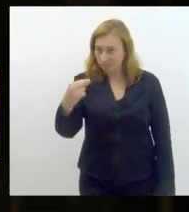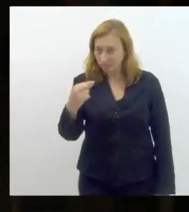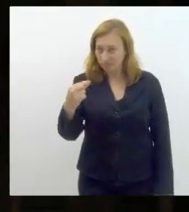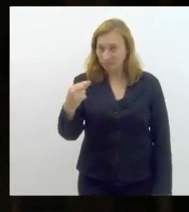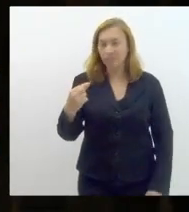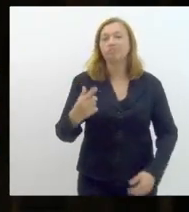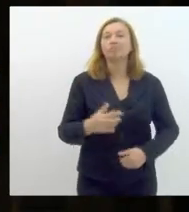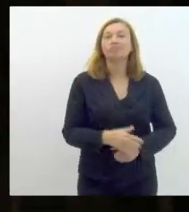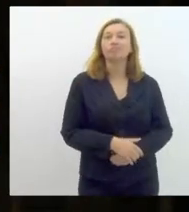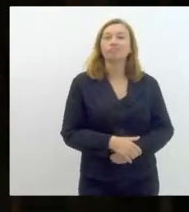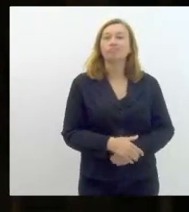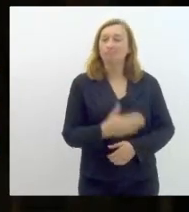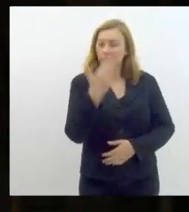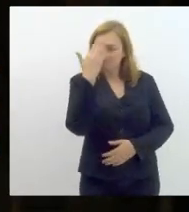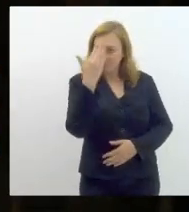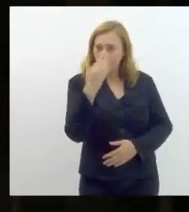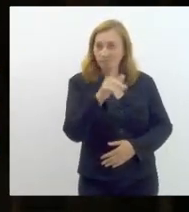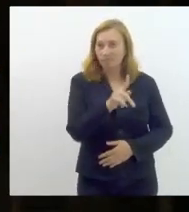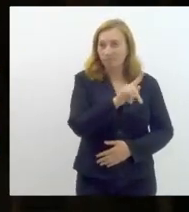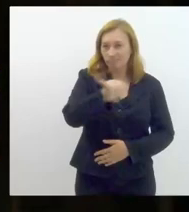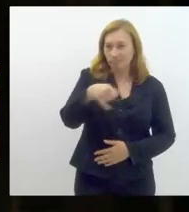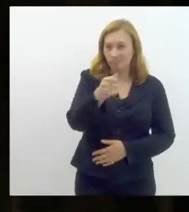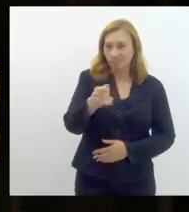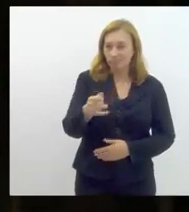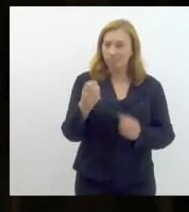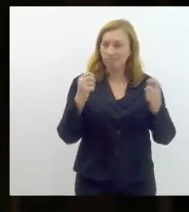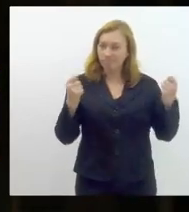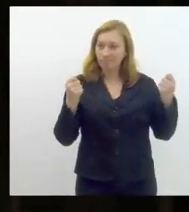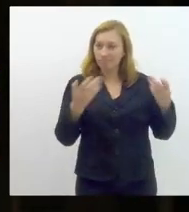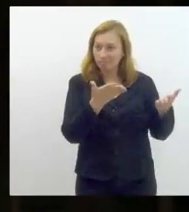eleita. Muito obrigada, PJ. Estou assistindo por vocês.